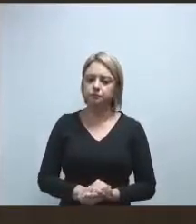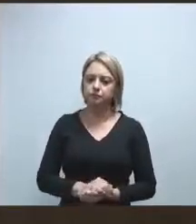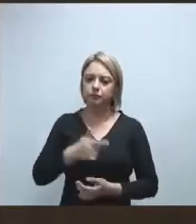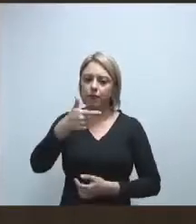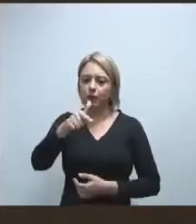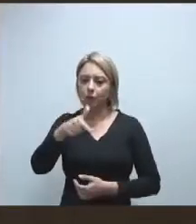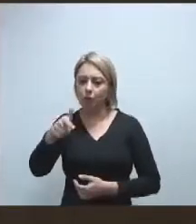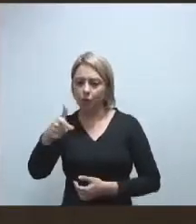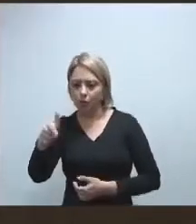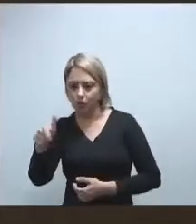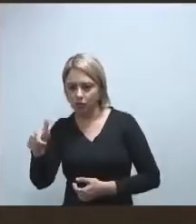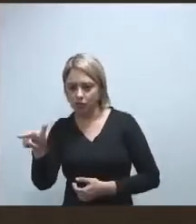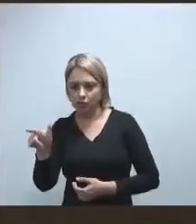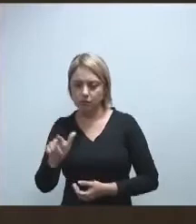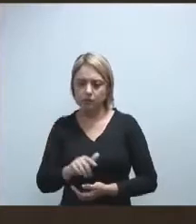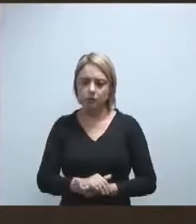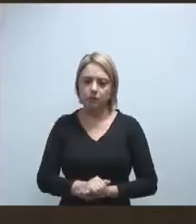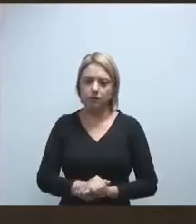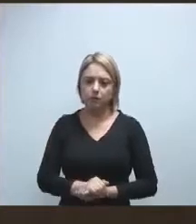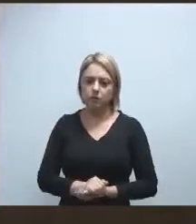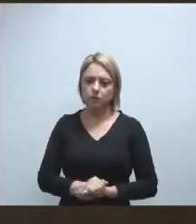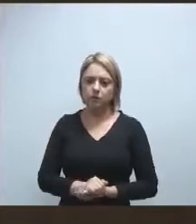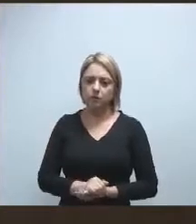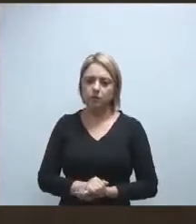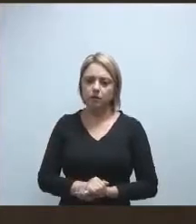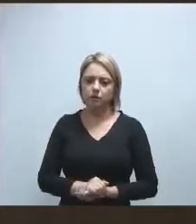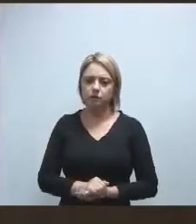outros outros